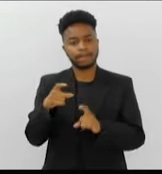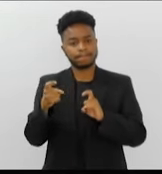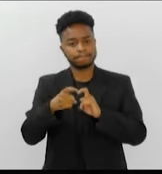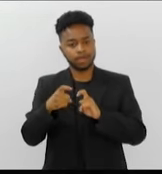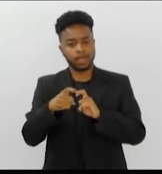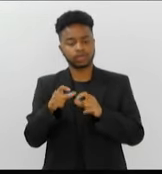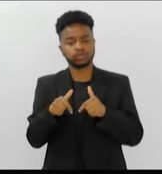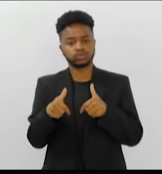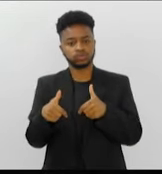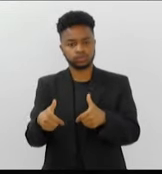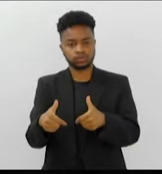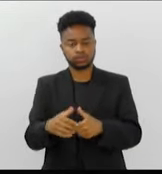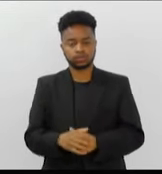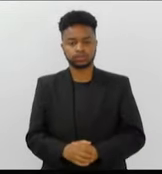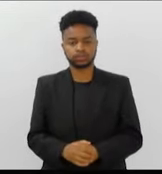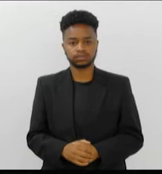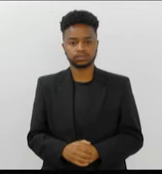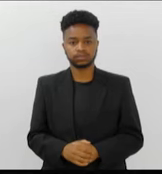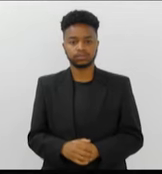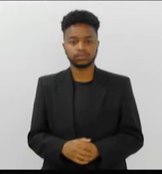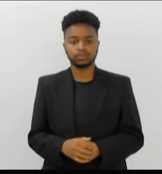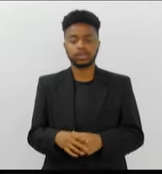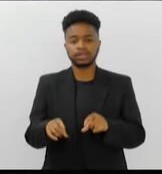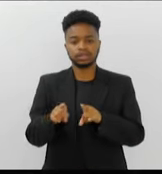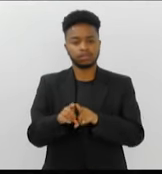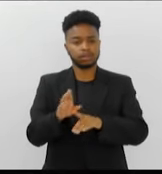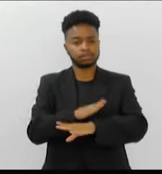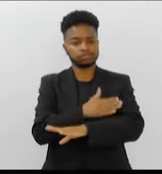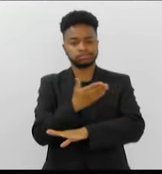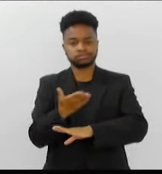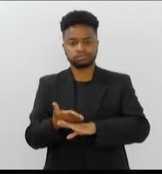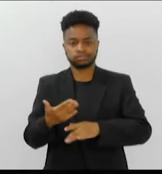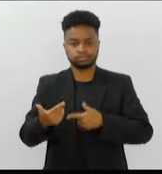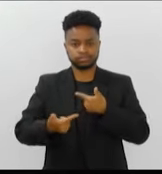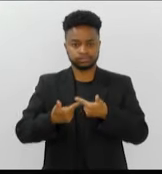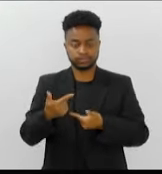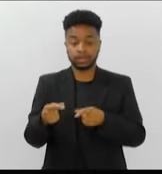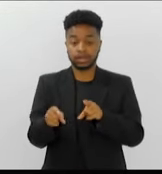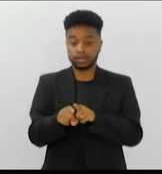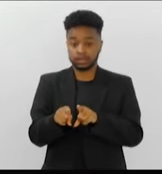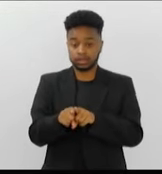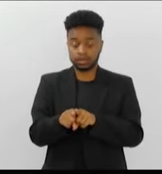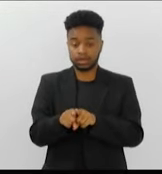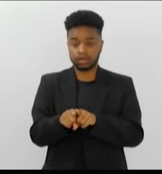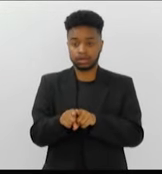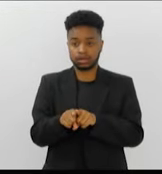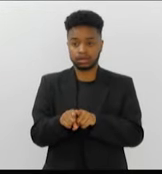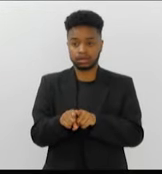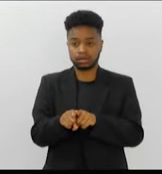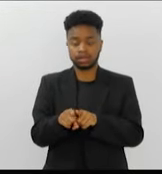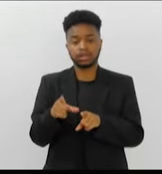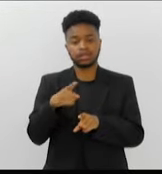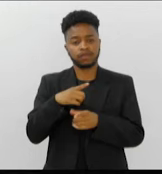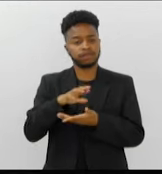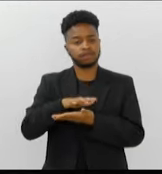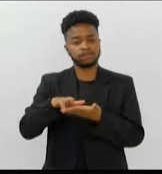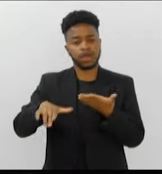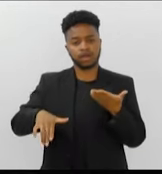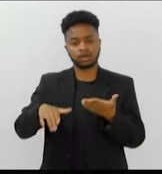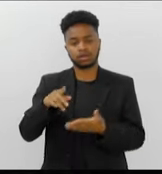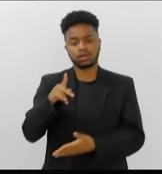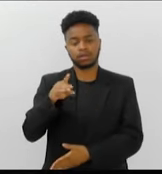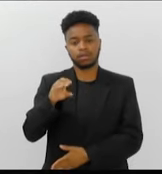atuantes em todo o período de trabalho. Além disso, existem várias policlínicas